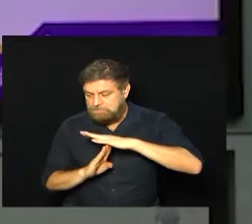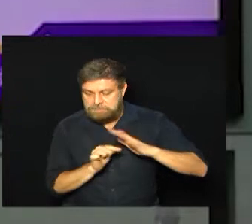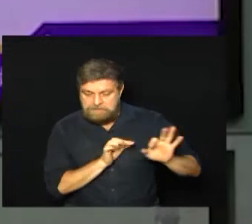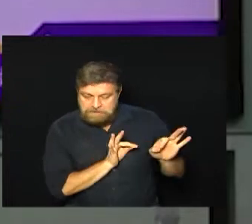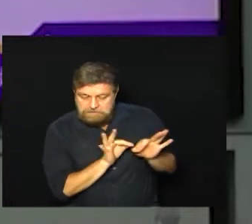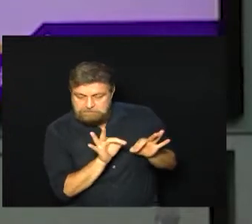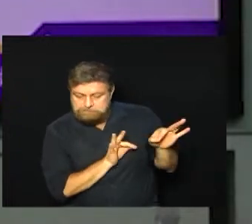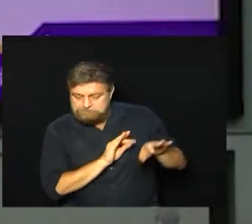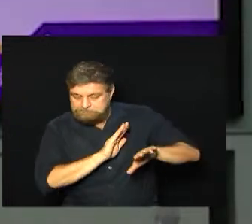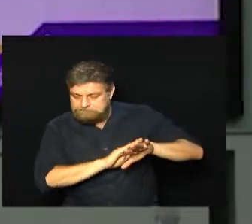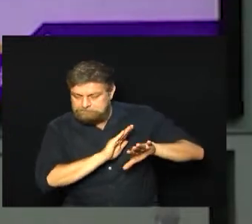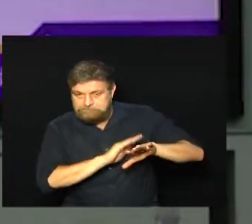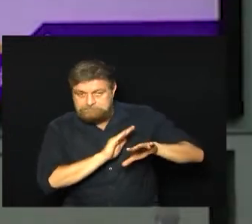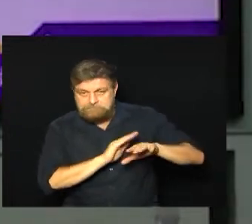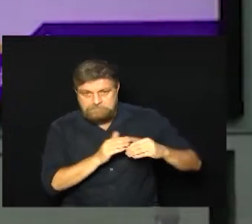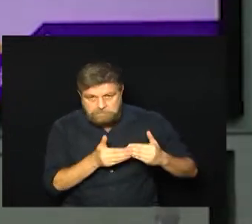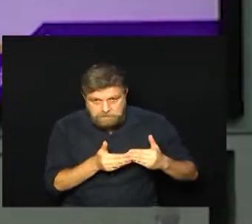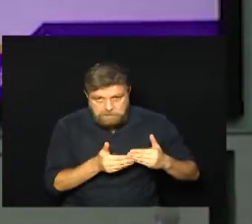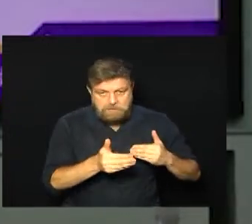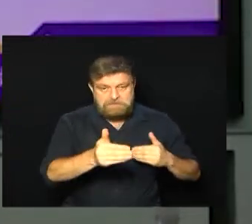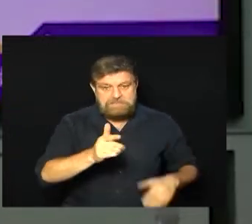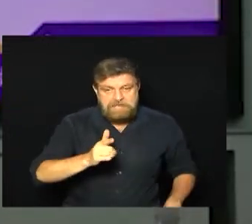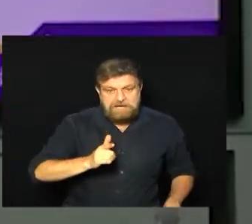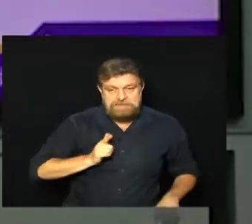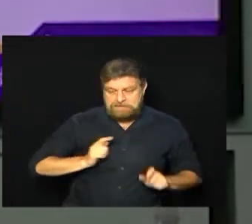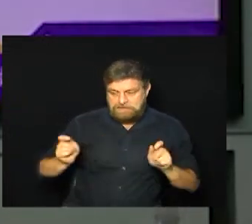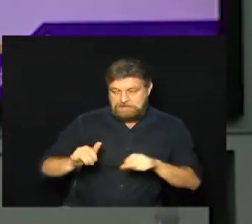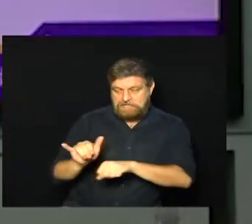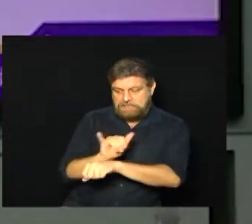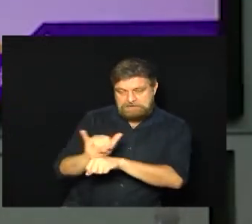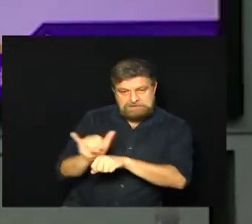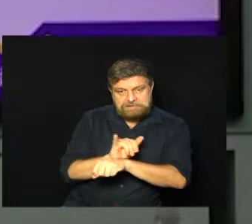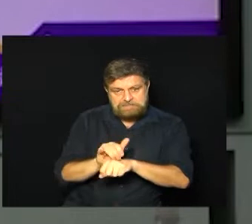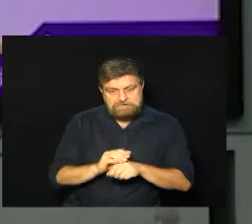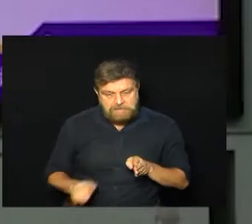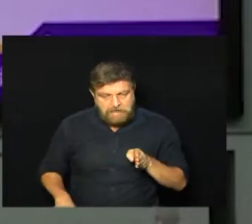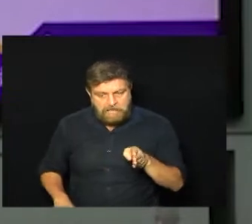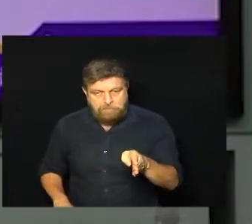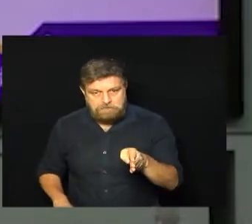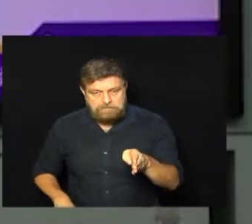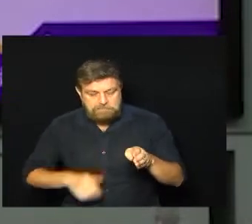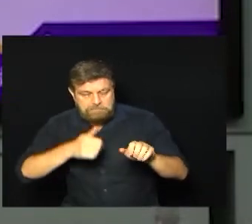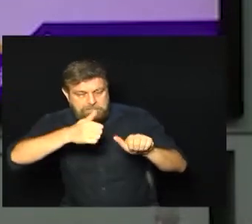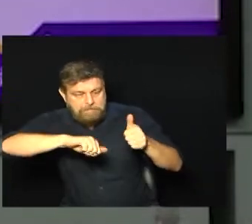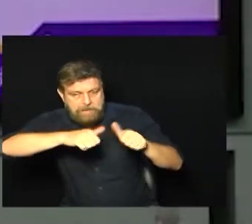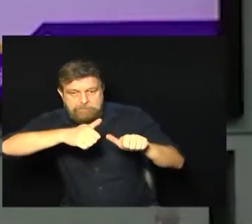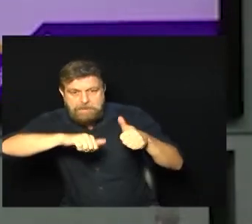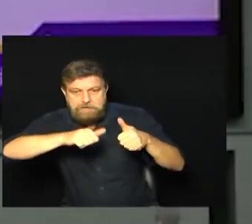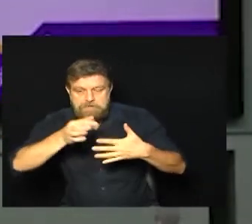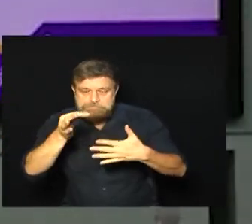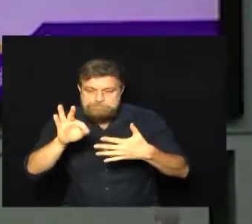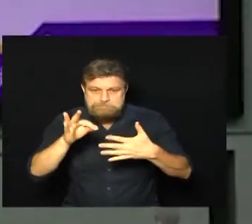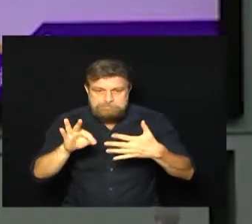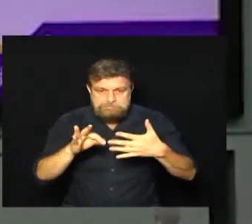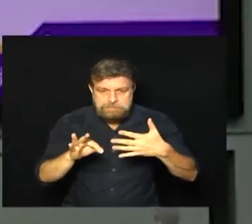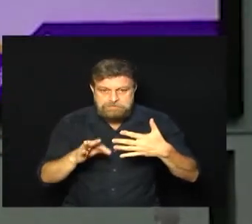organizar e, a partir daí, ter condições de fazer as inspeções nos motofretistas, né? É